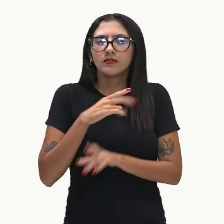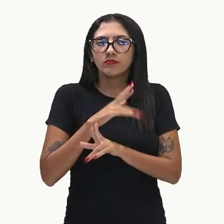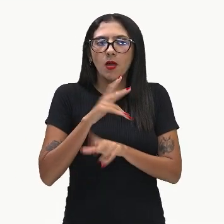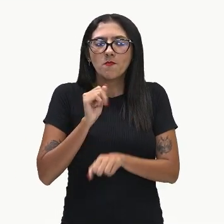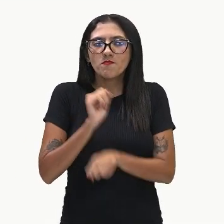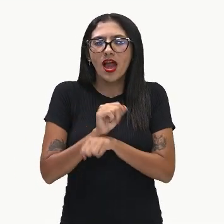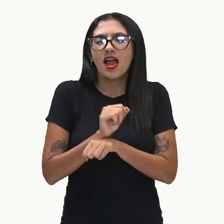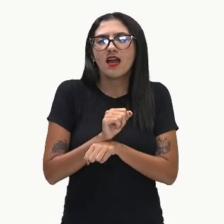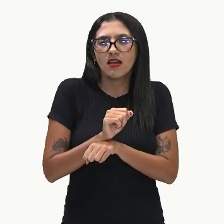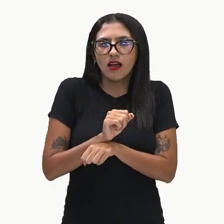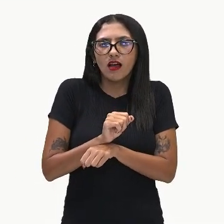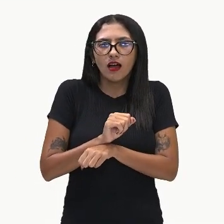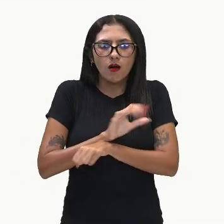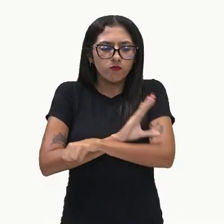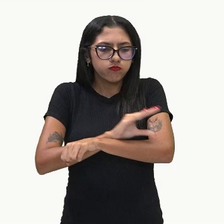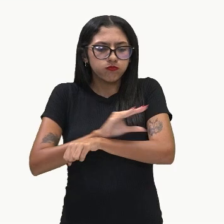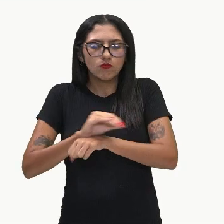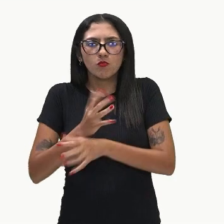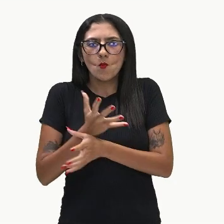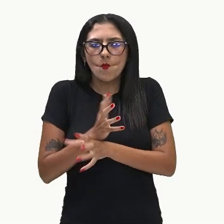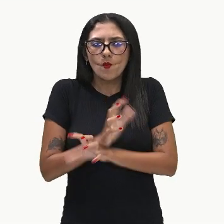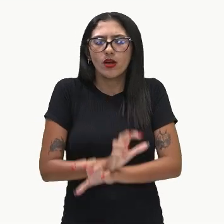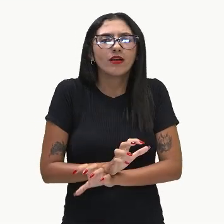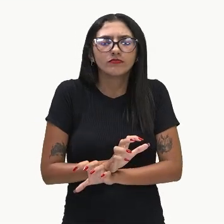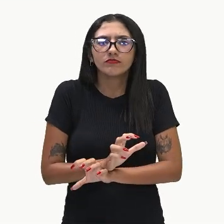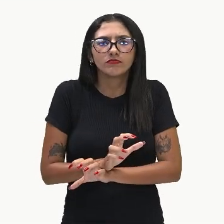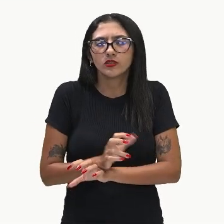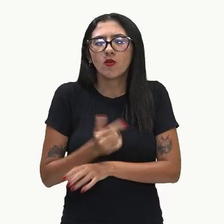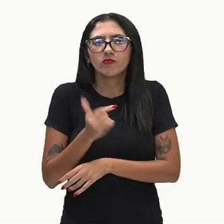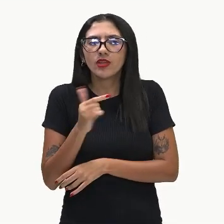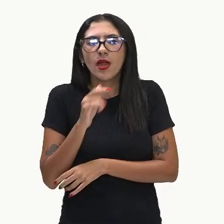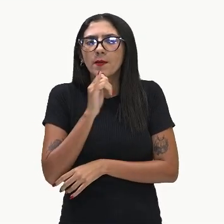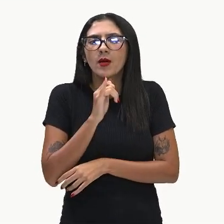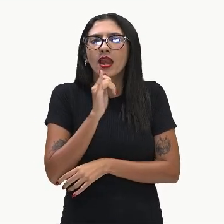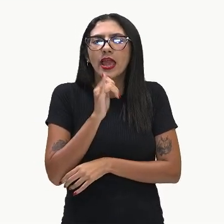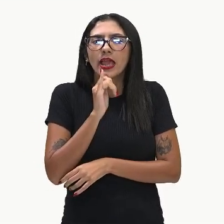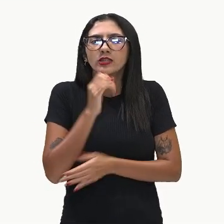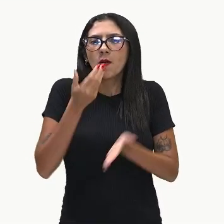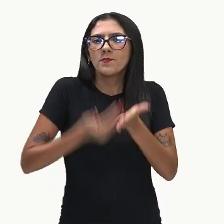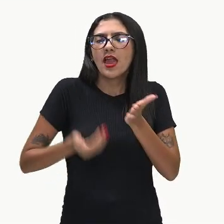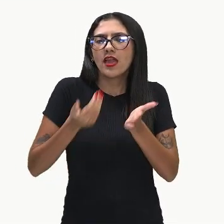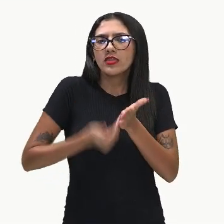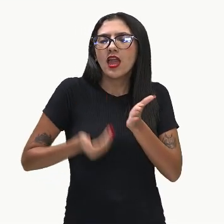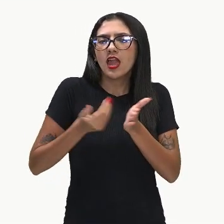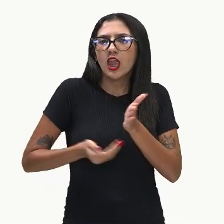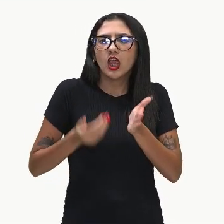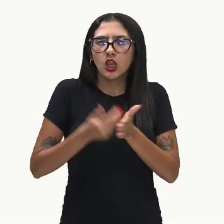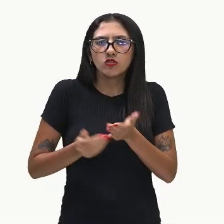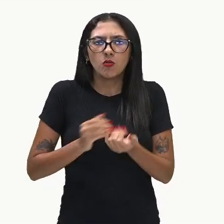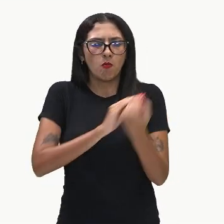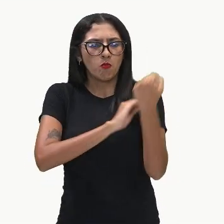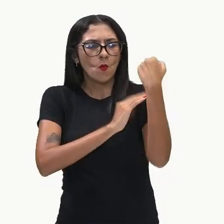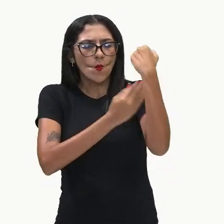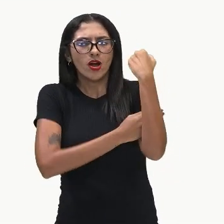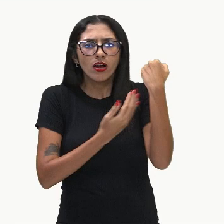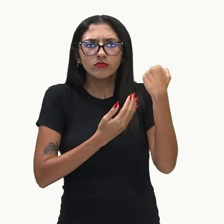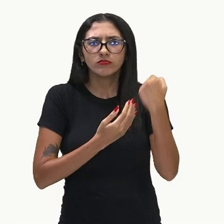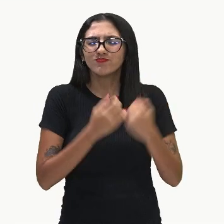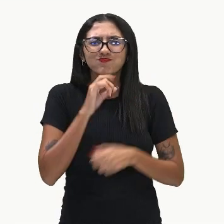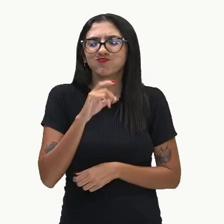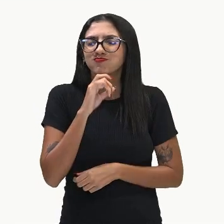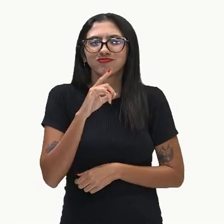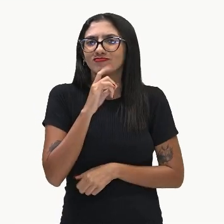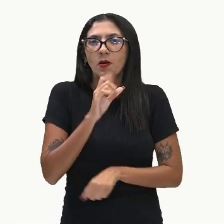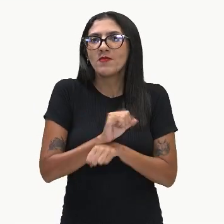Você vai deixar de ter aí um aumento da massa muscular. Mas pode, né? Ele, em